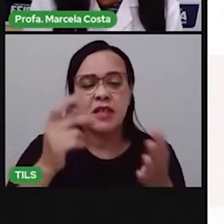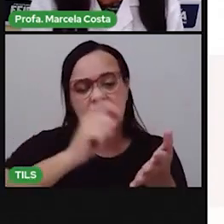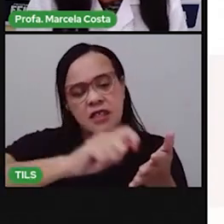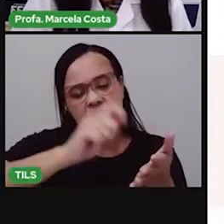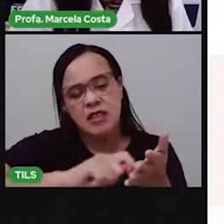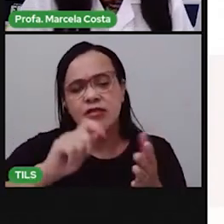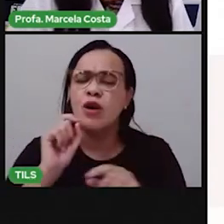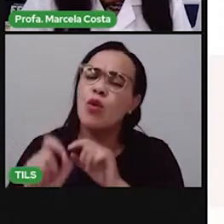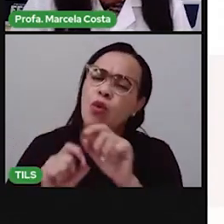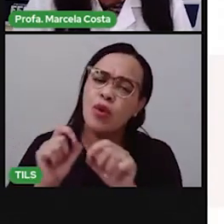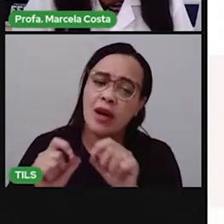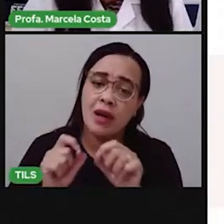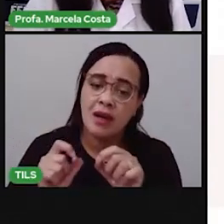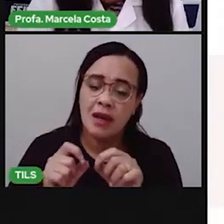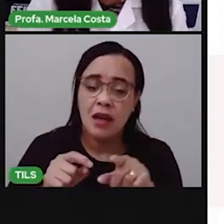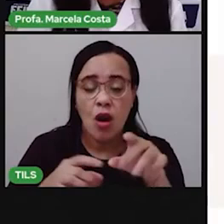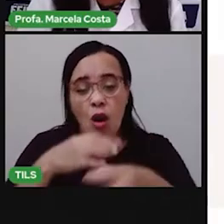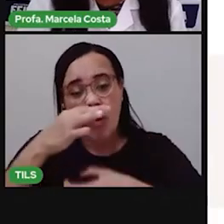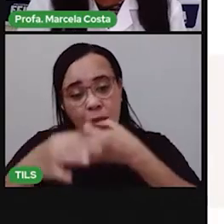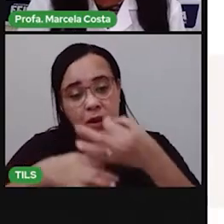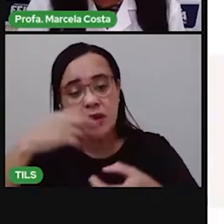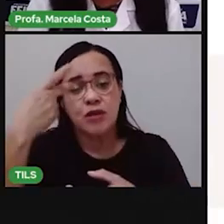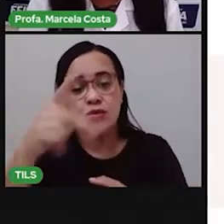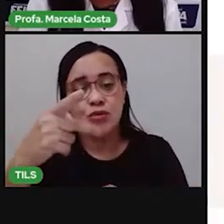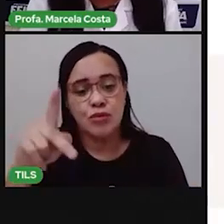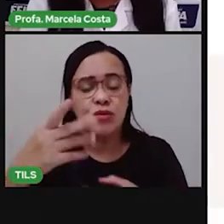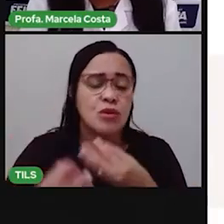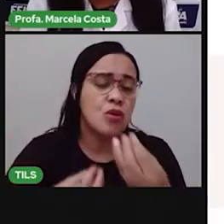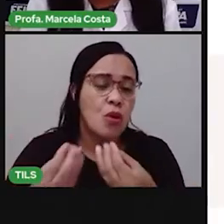aí no chat uma sugestão que prenda.